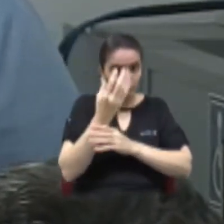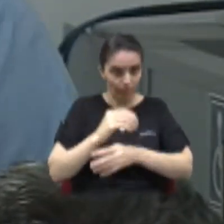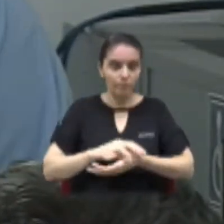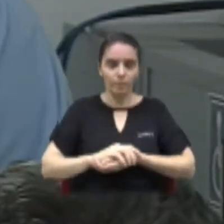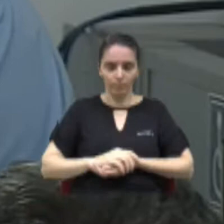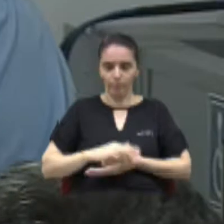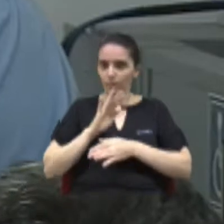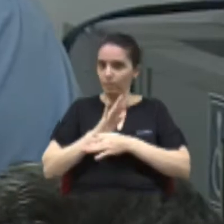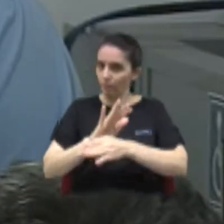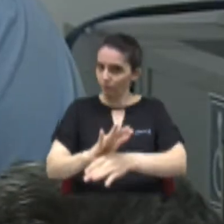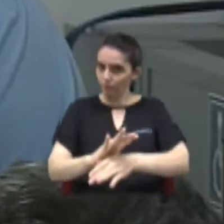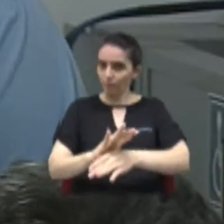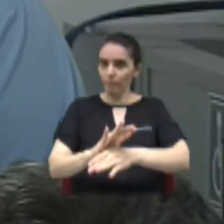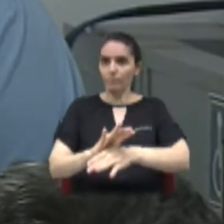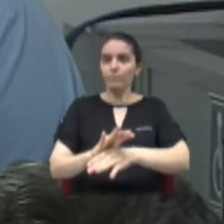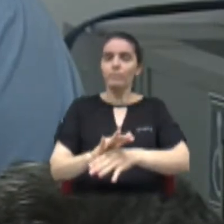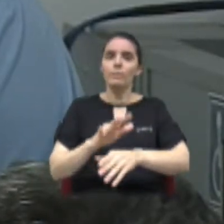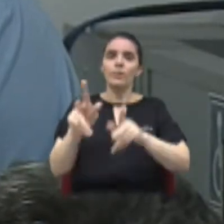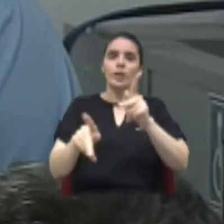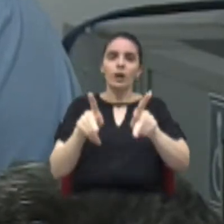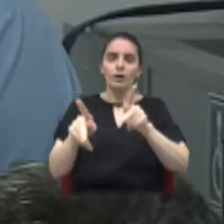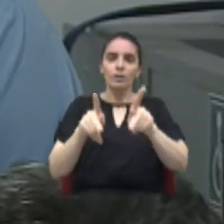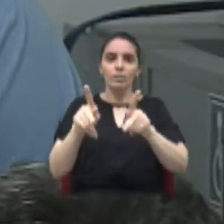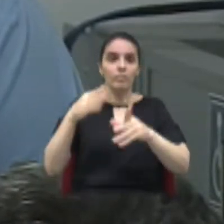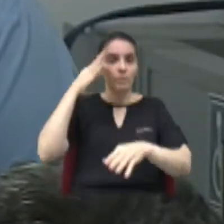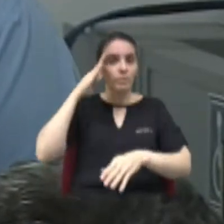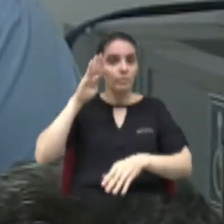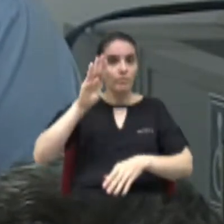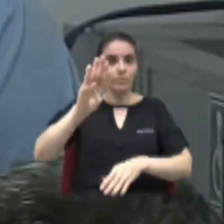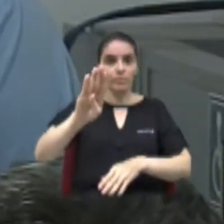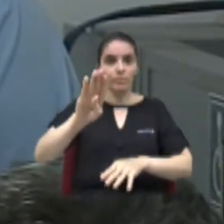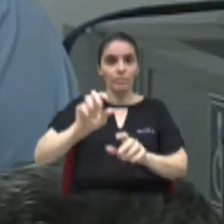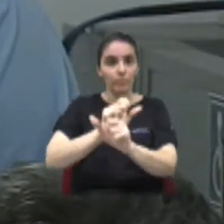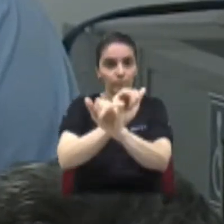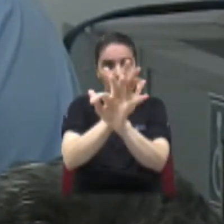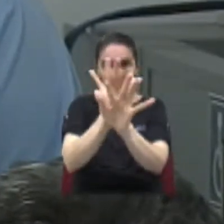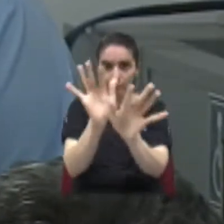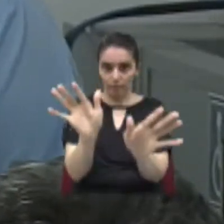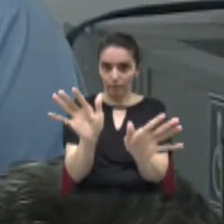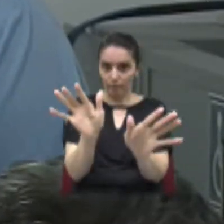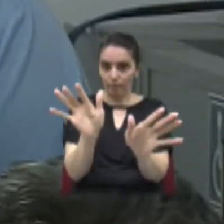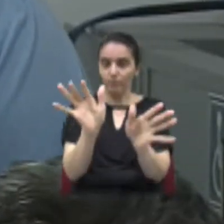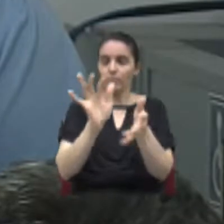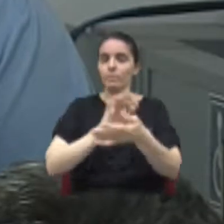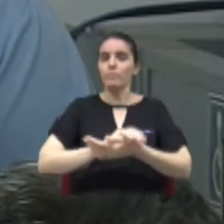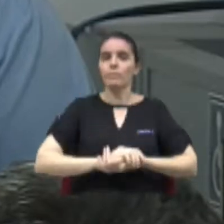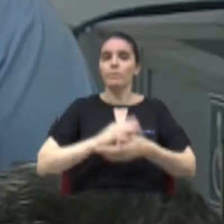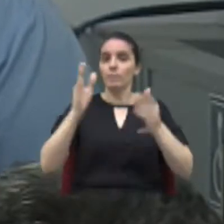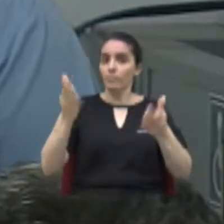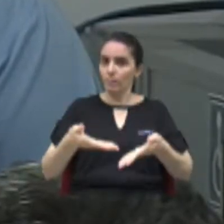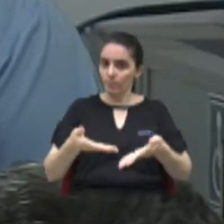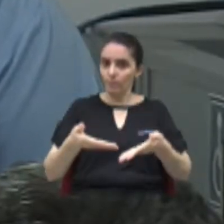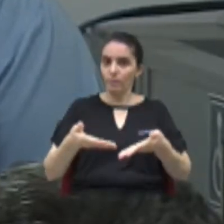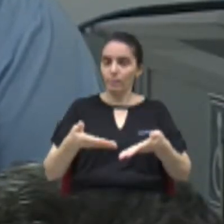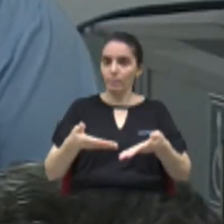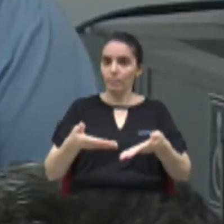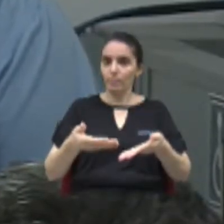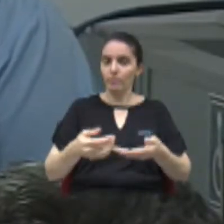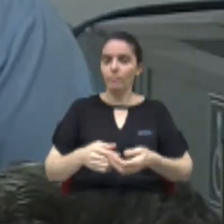da prefeitura. Nós não deveríamos fazer lei. O executivo já teria que fazer, a própria secretaria já tinha que fazer por si só.